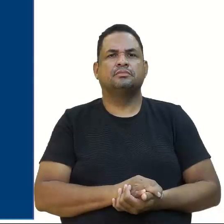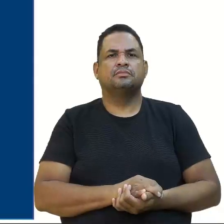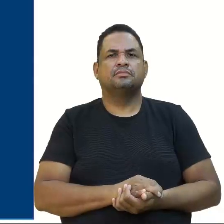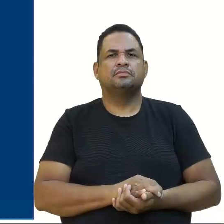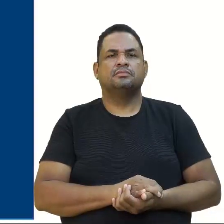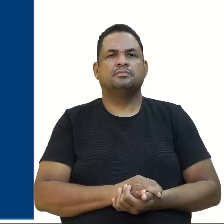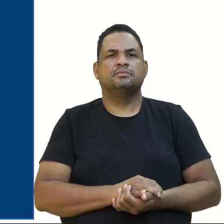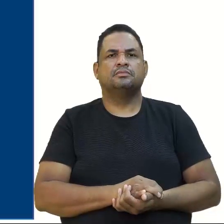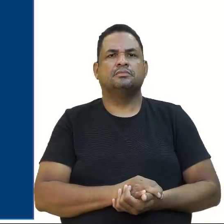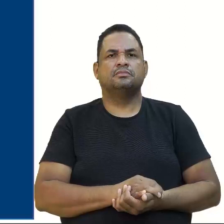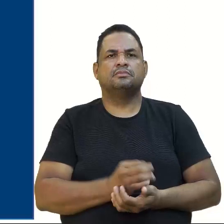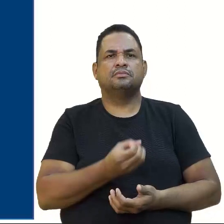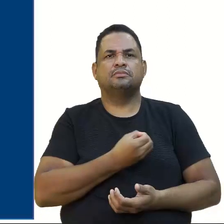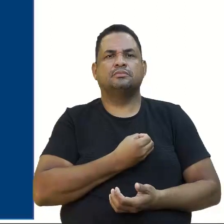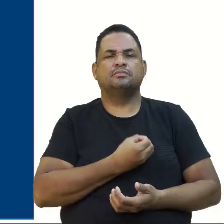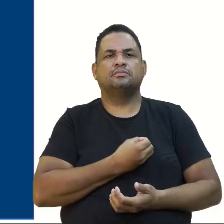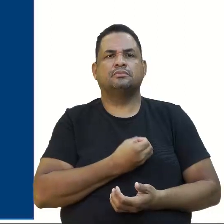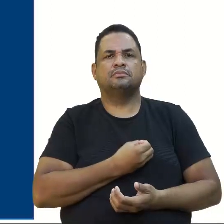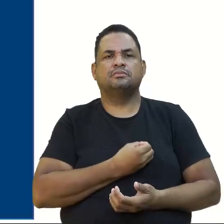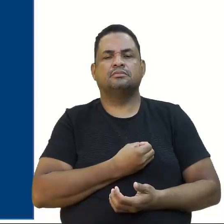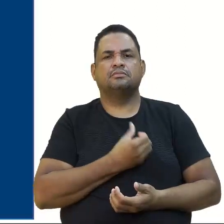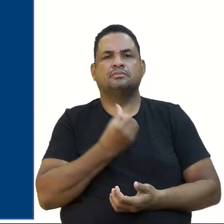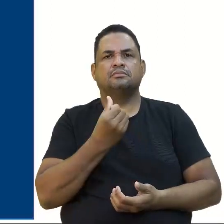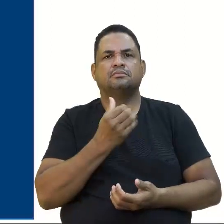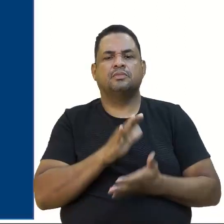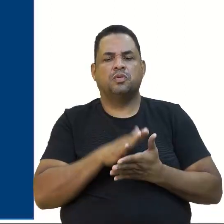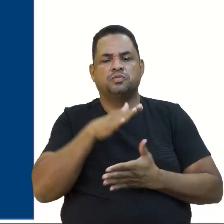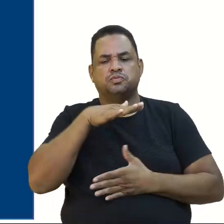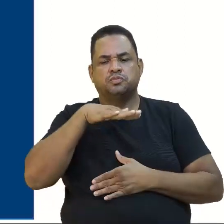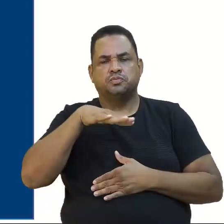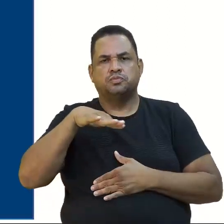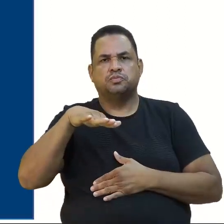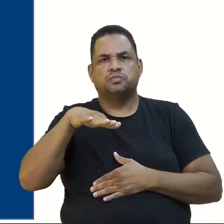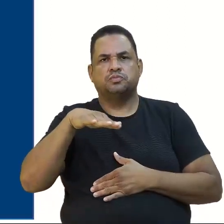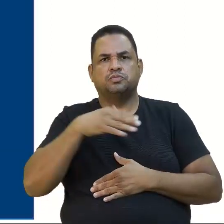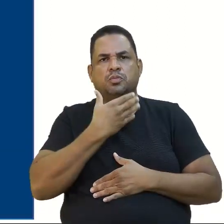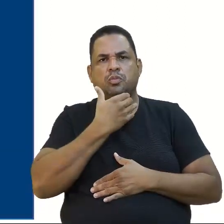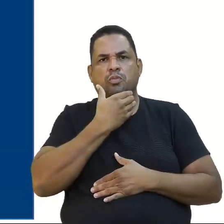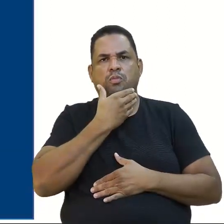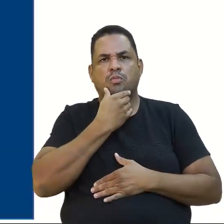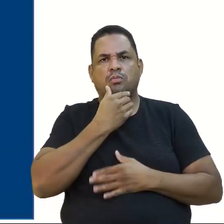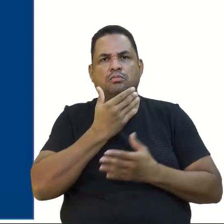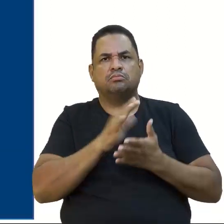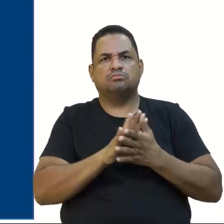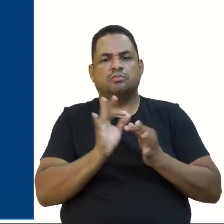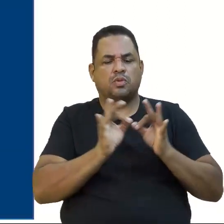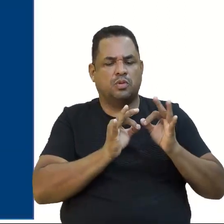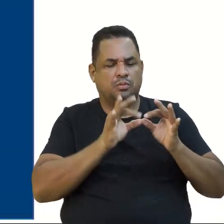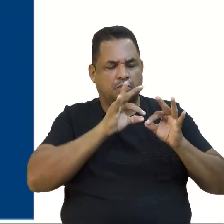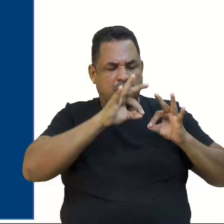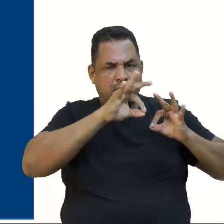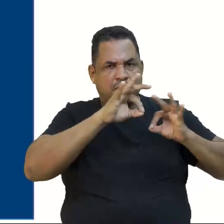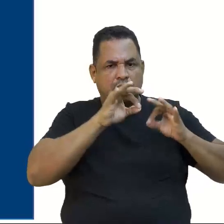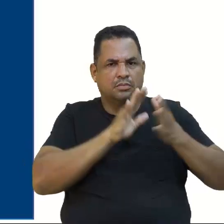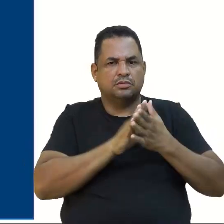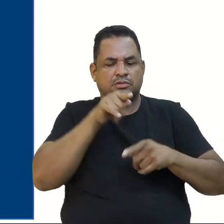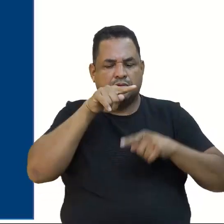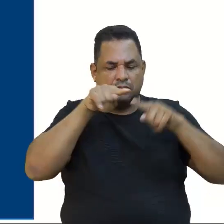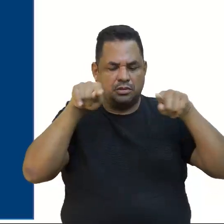de número 6, vamos ver. Um garoto arruma palitos, fazendo uma sequência de